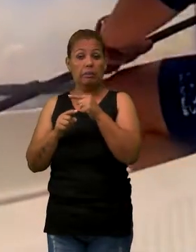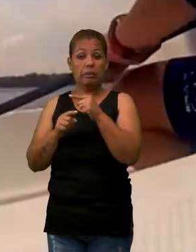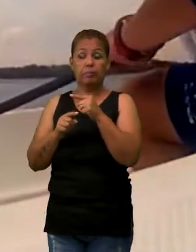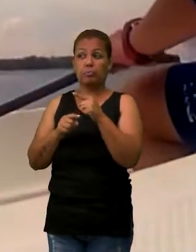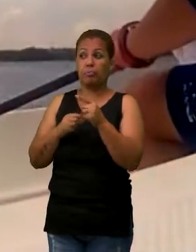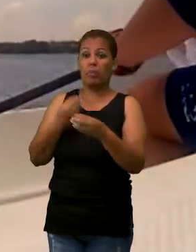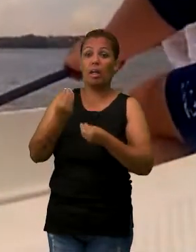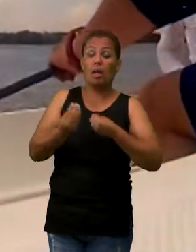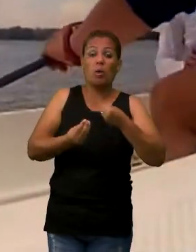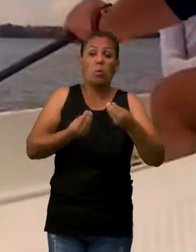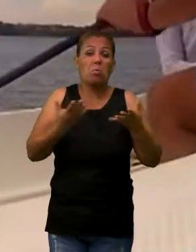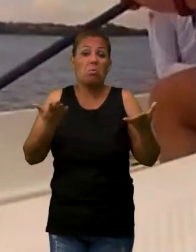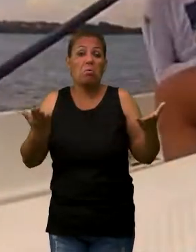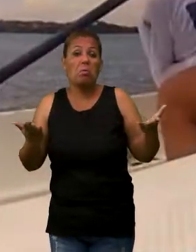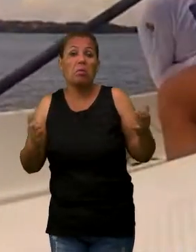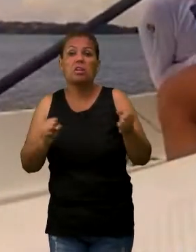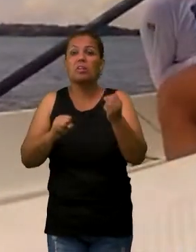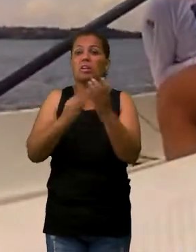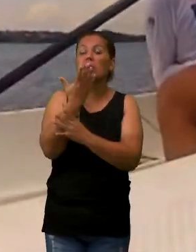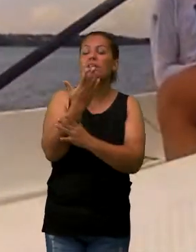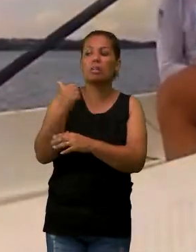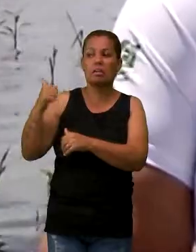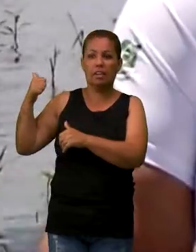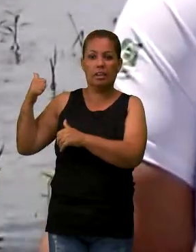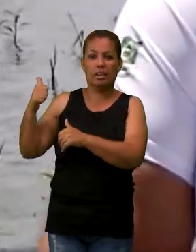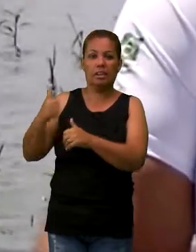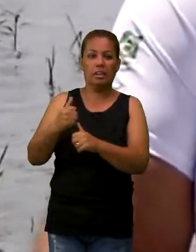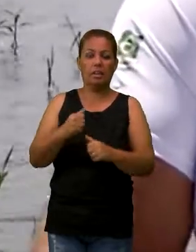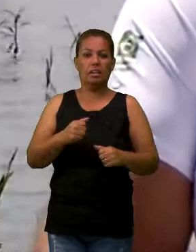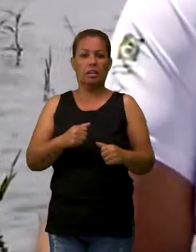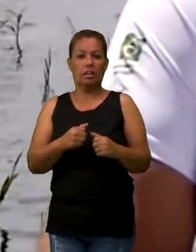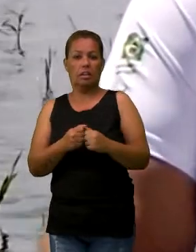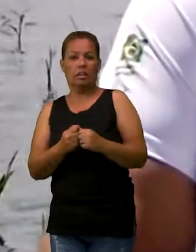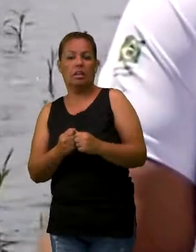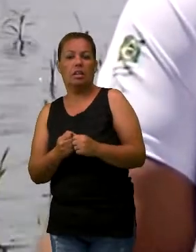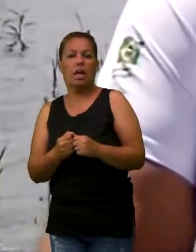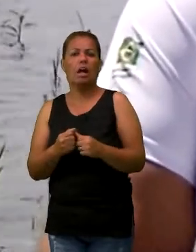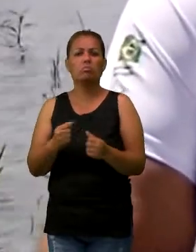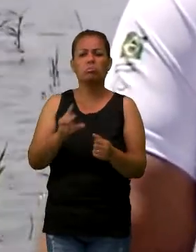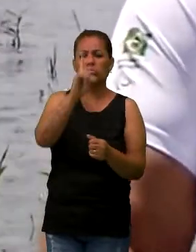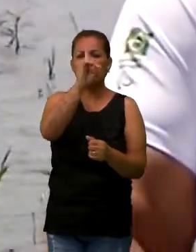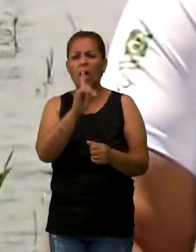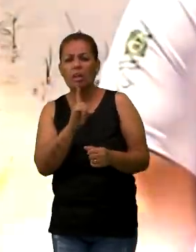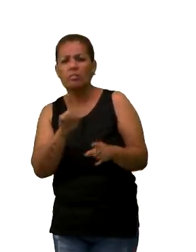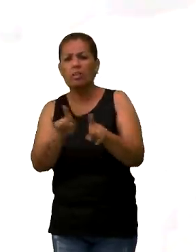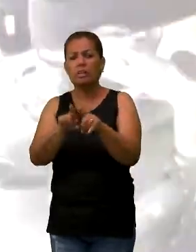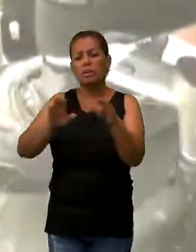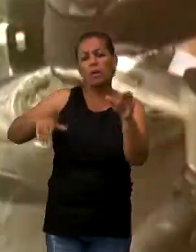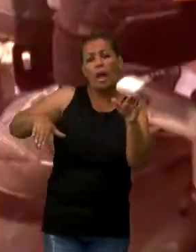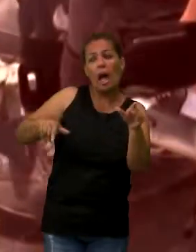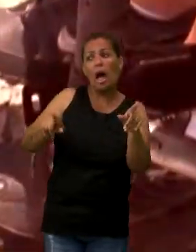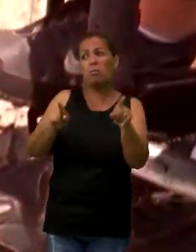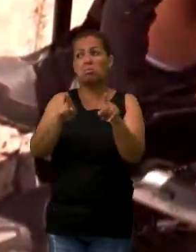resolveram criar um contato o primeiro contato com o deficiente e água na represa